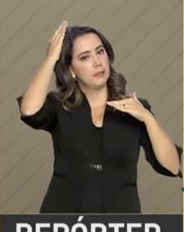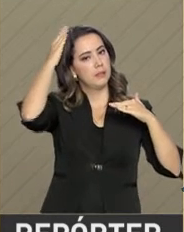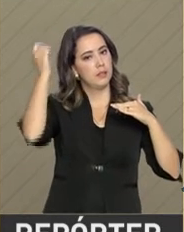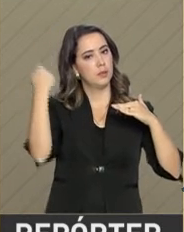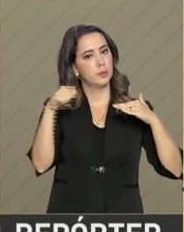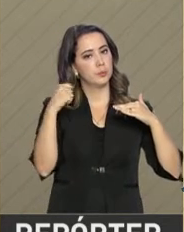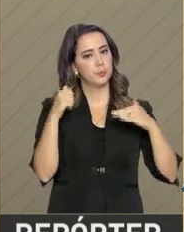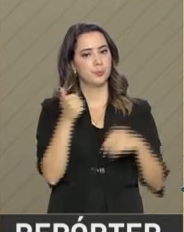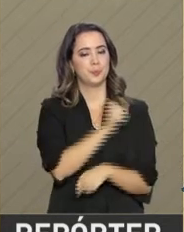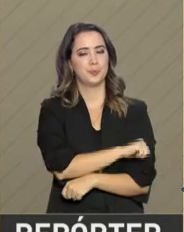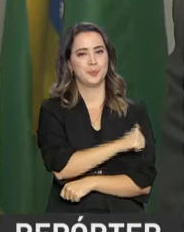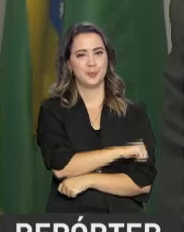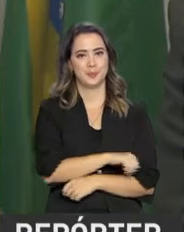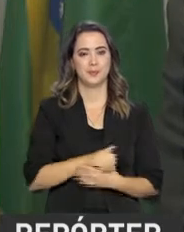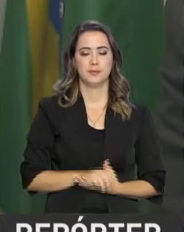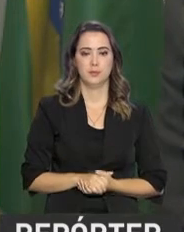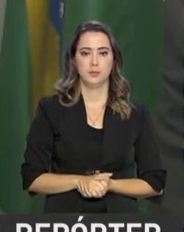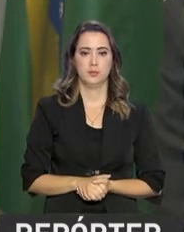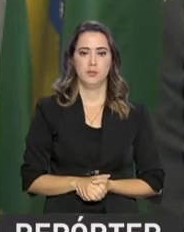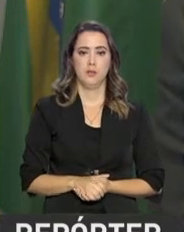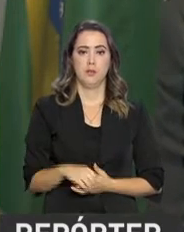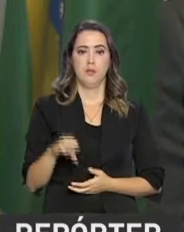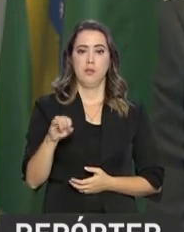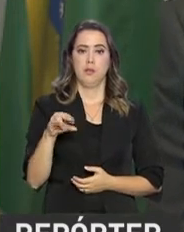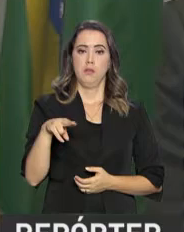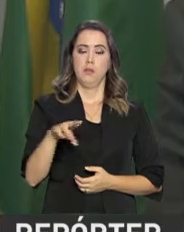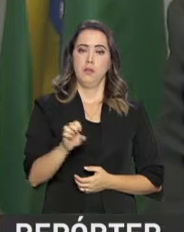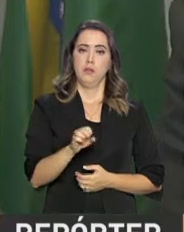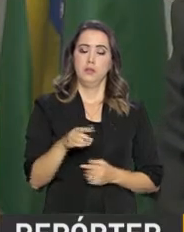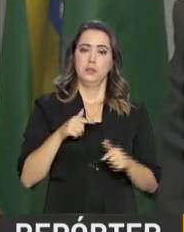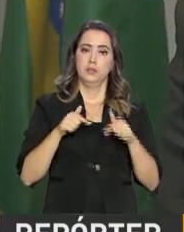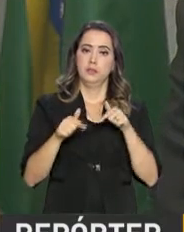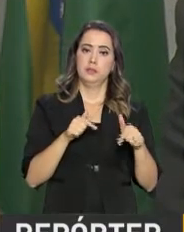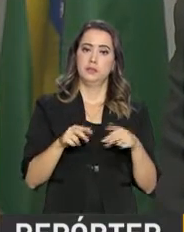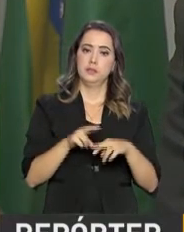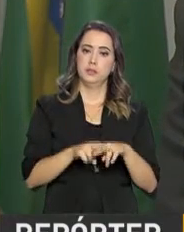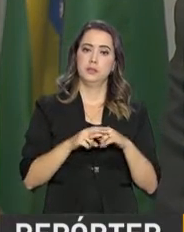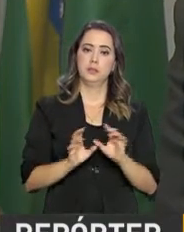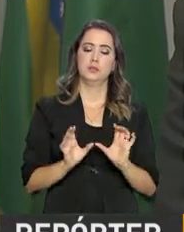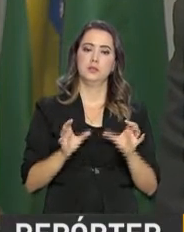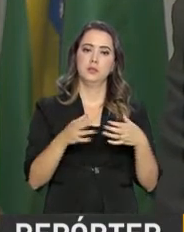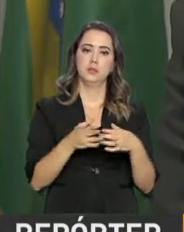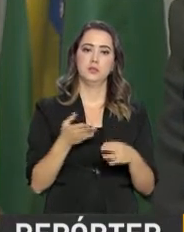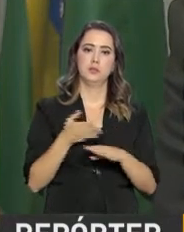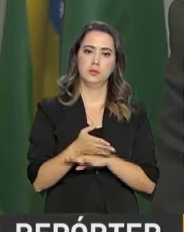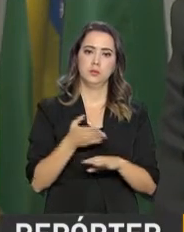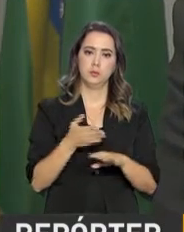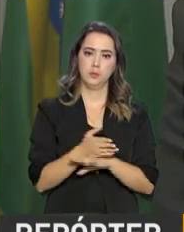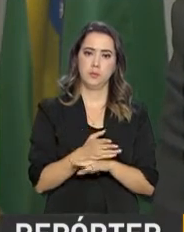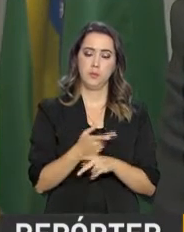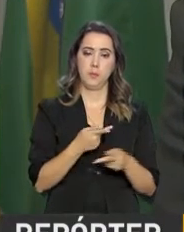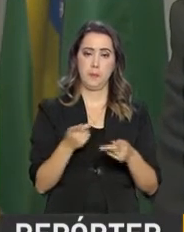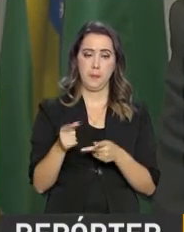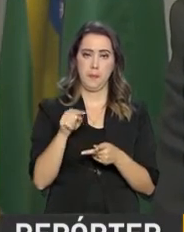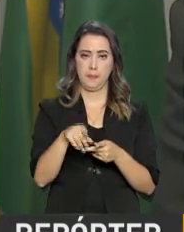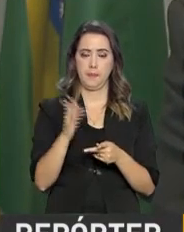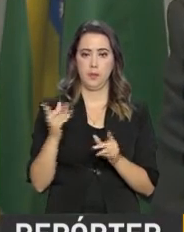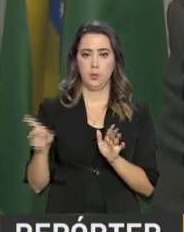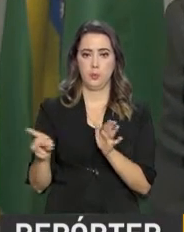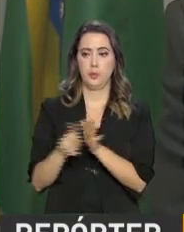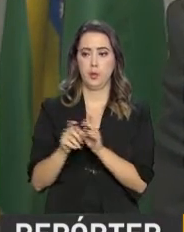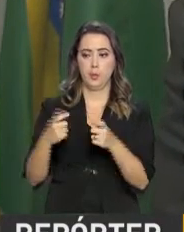e rio de janeiro o sine funciona através das suas agências que o trabalhador vai até los fisicamente faça seu cadastro